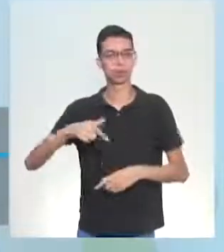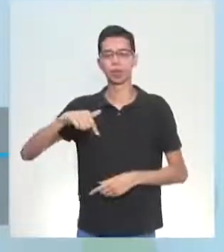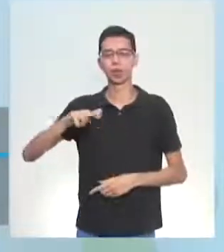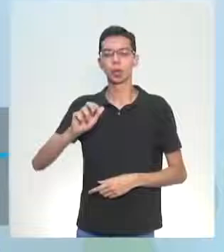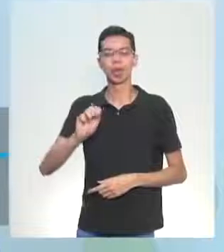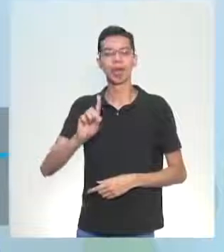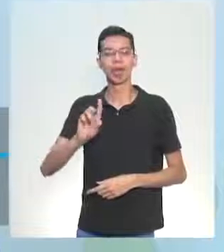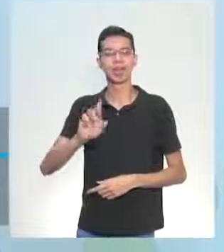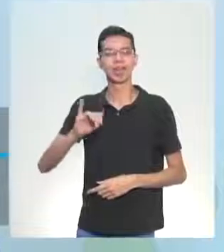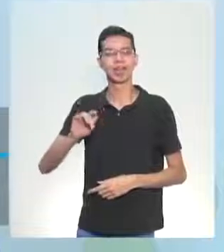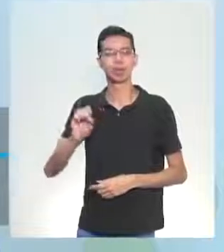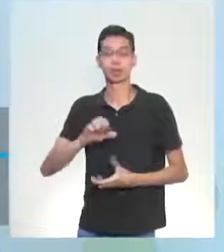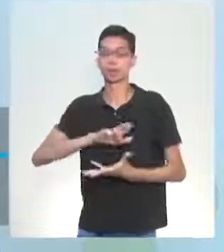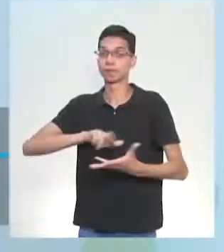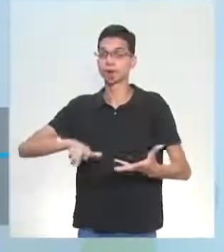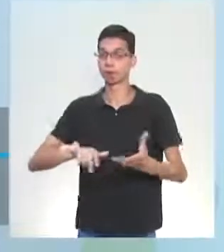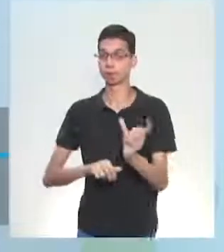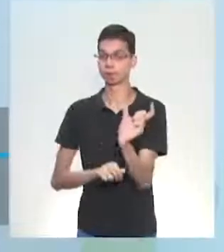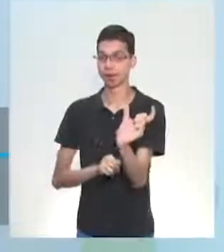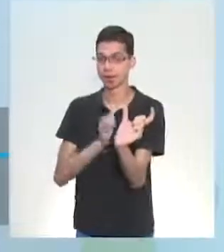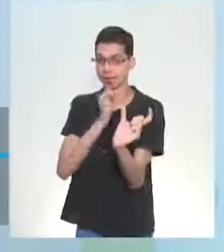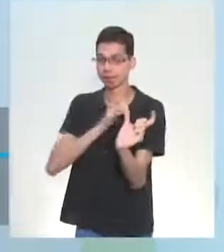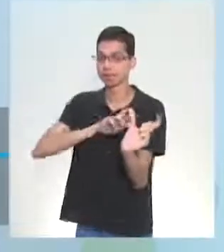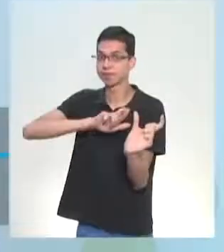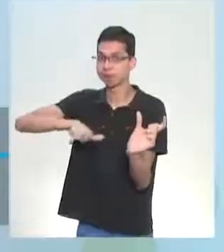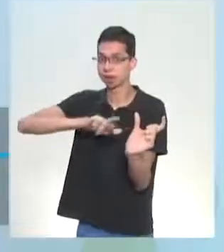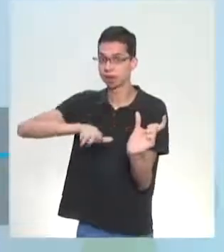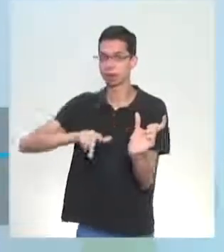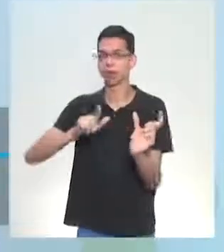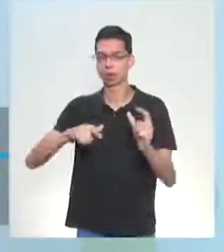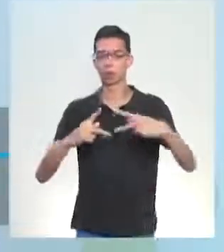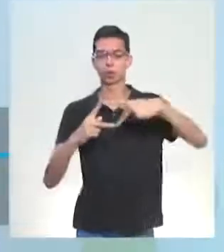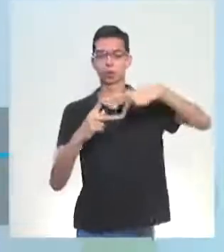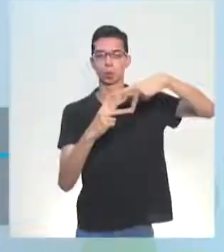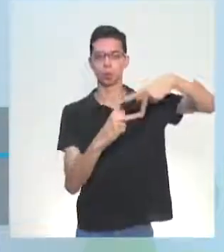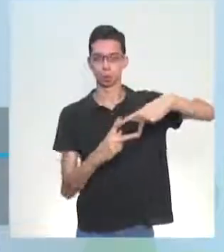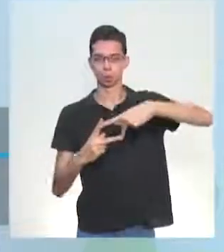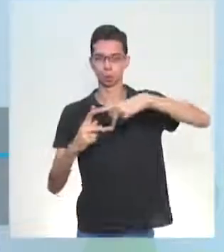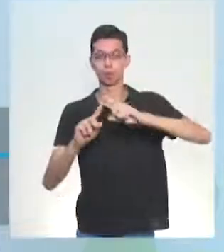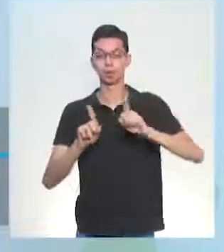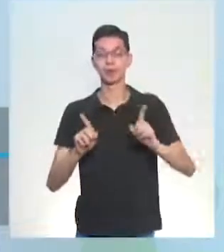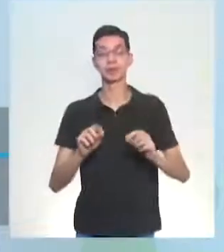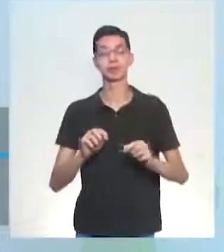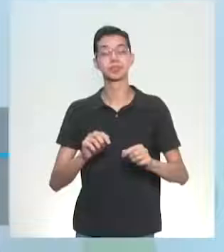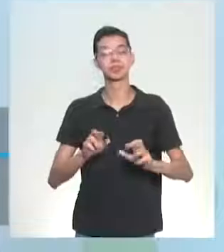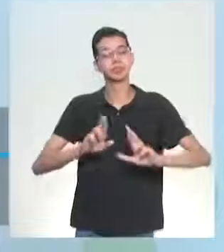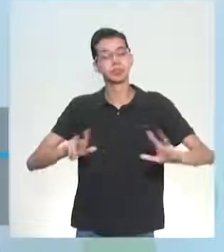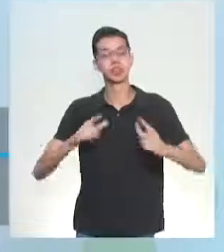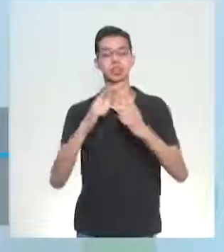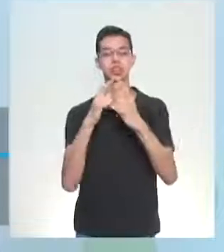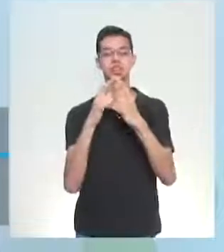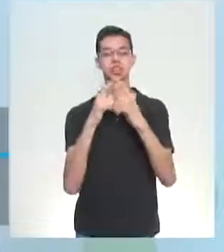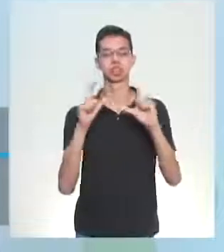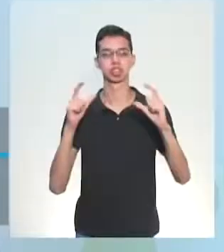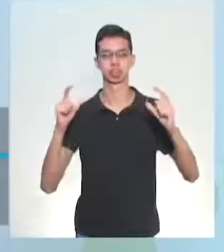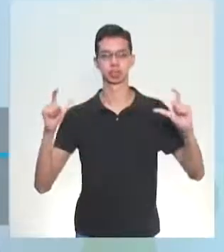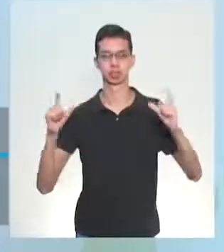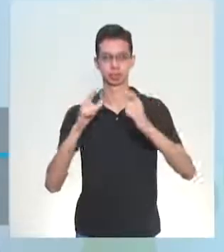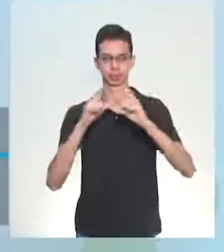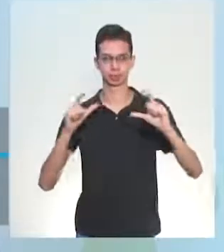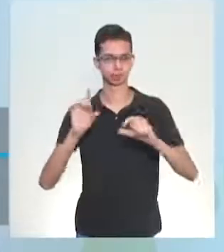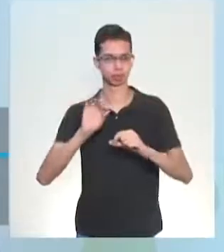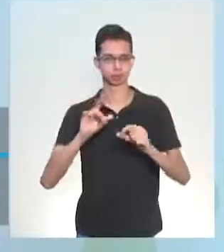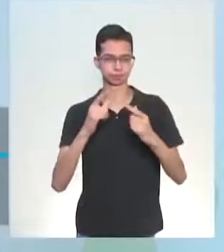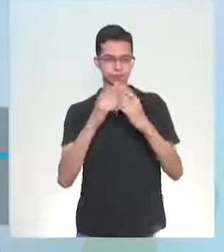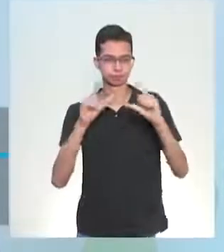você com 3 quadros consegue entender ali a narrativa, uma história. Então, já que fizemos a definição, e hoje vamos trabalhar esse